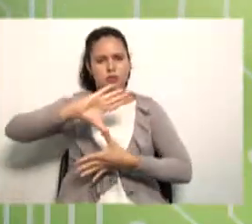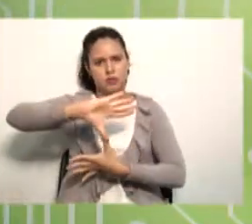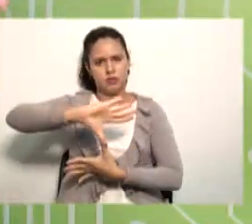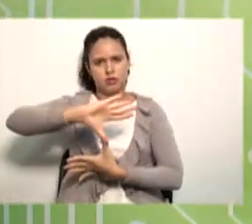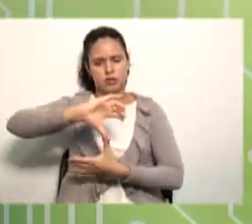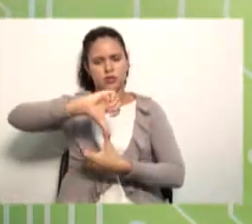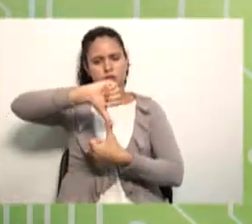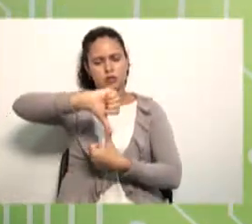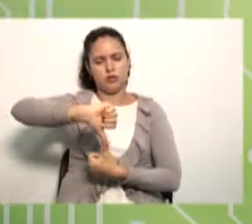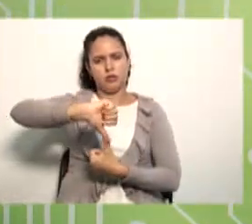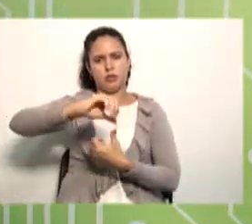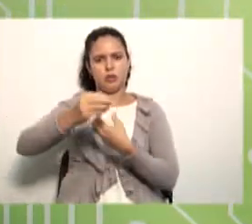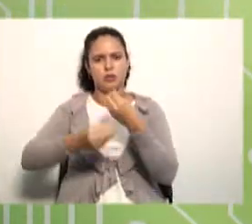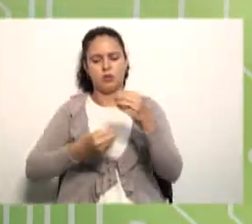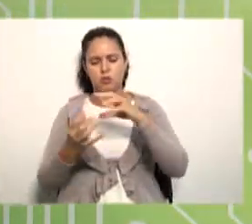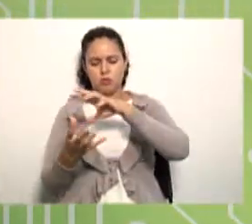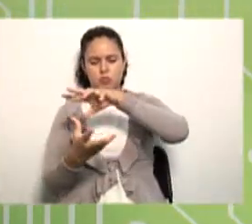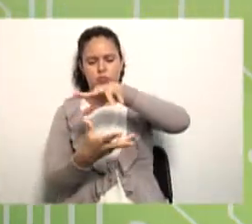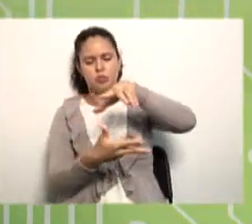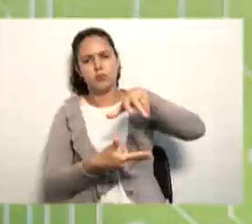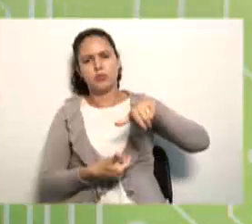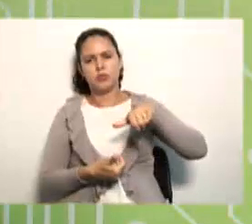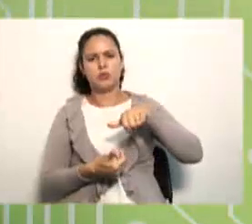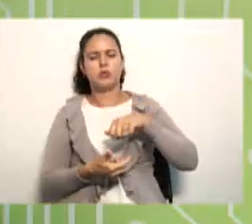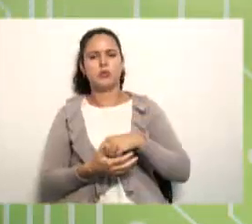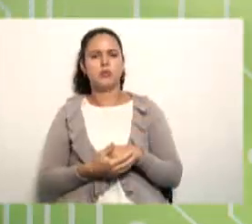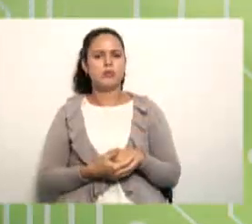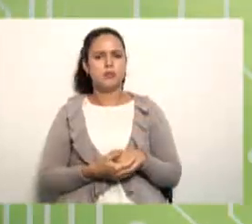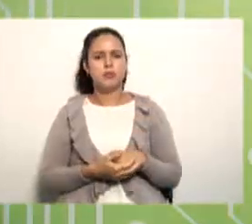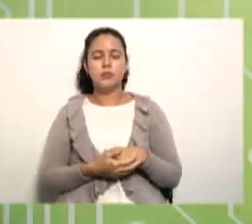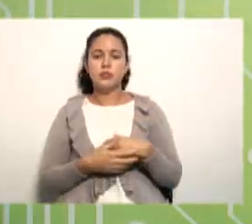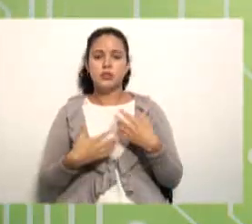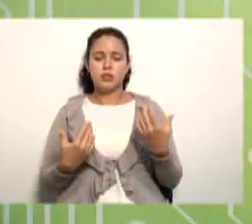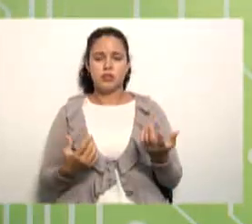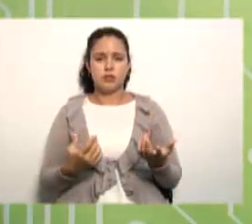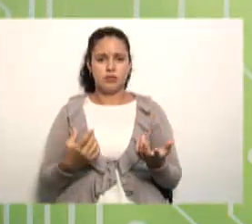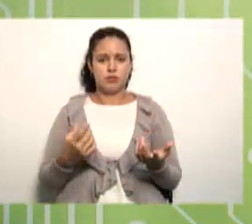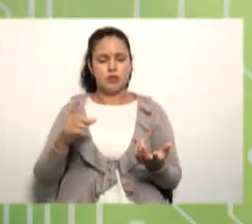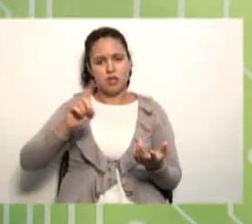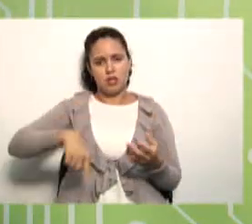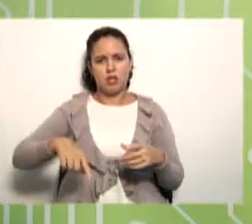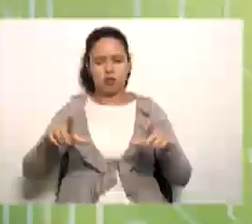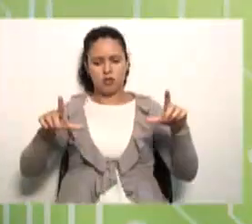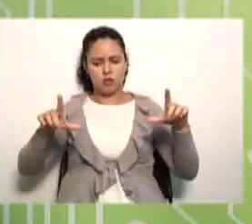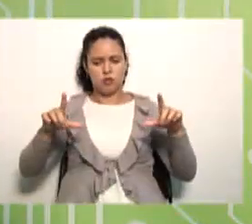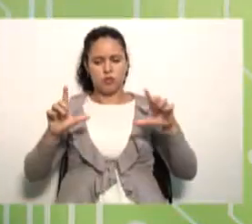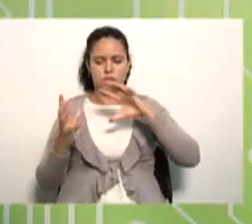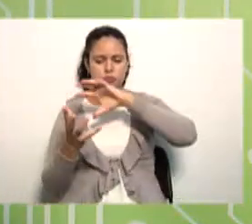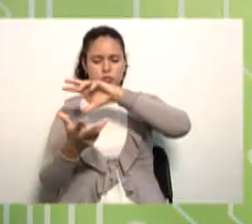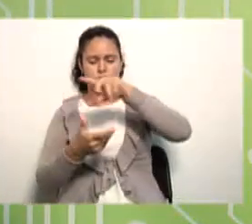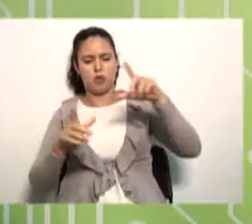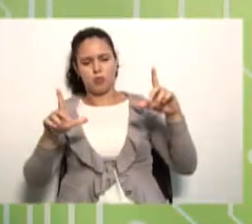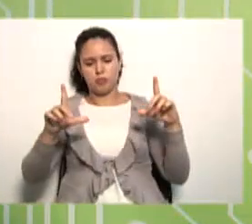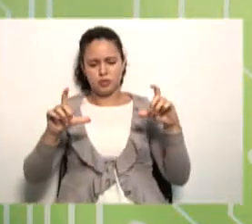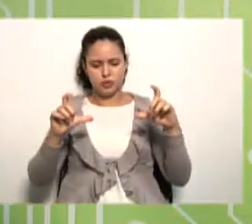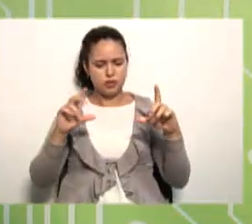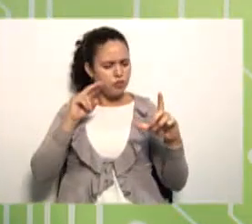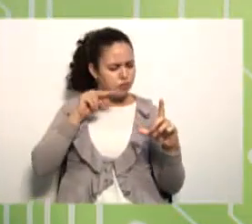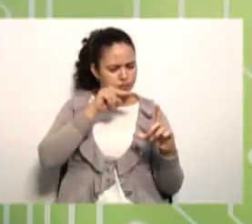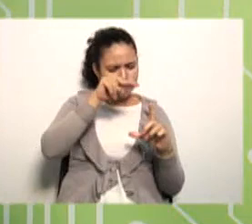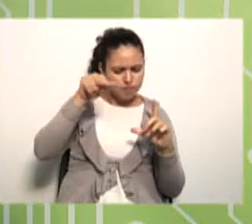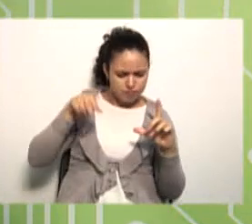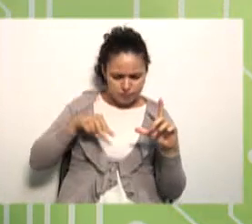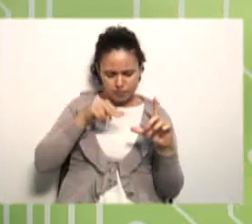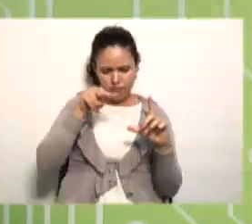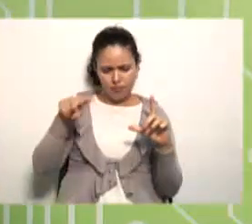ou do mundo como um todo. A ideia aqui é fazer como uma fotografia de todas as potencialidades, de toda a produção, de toda a